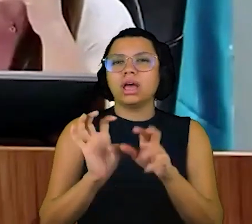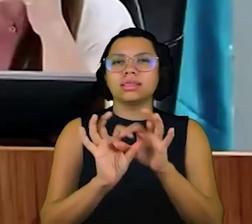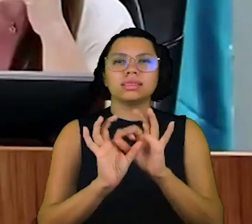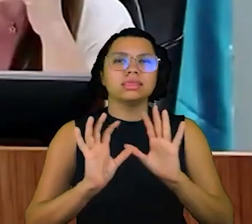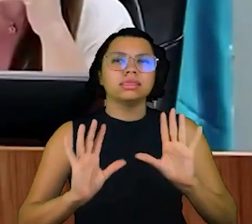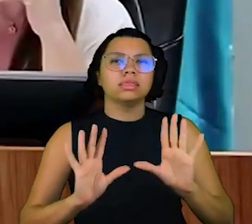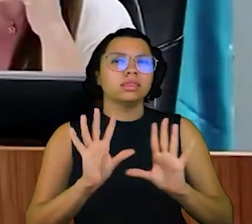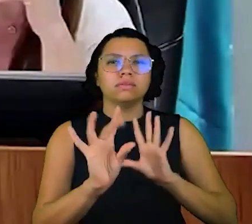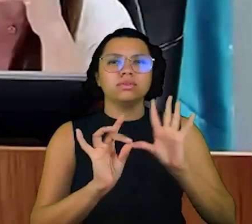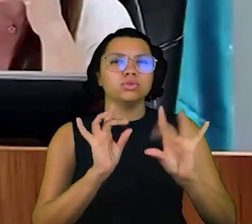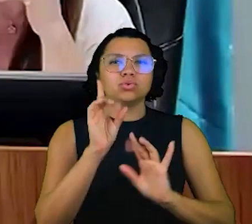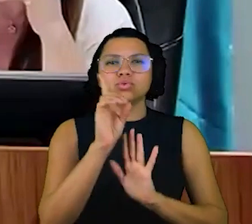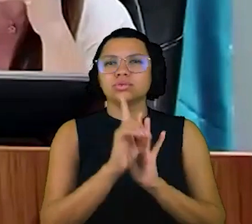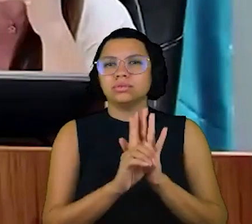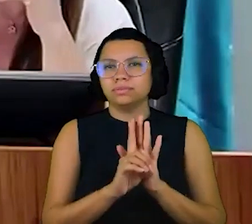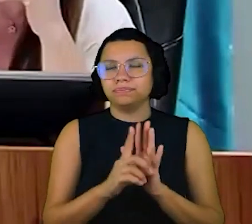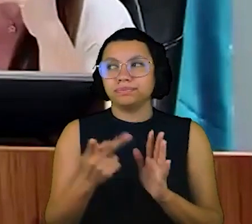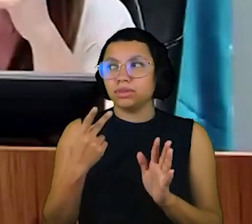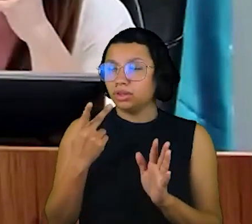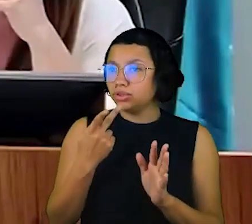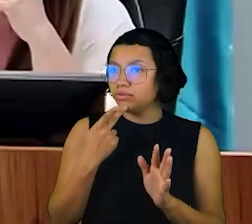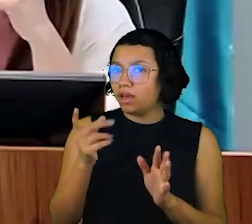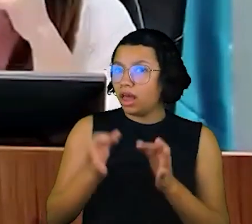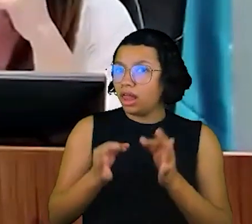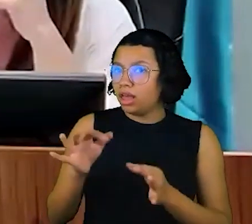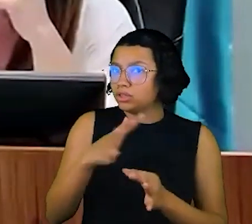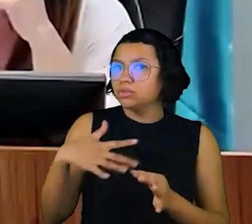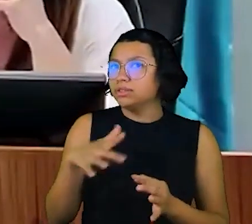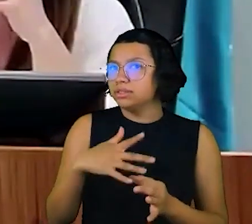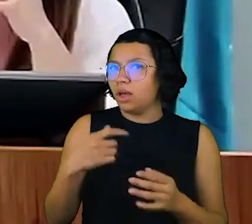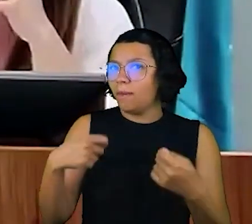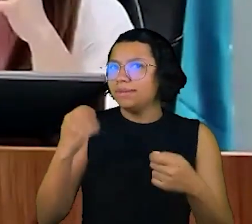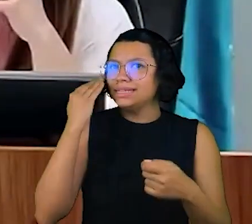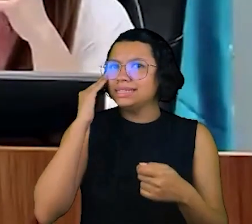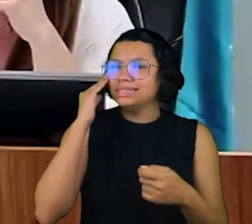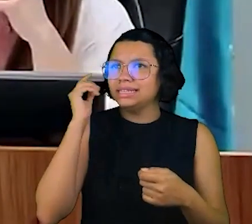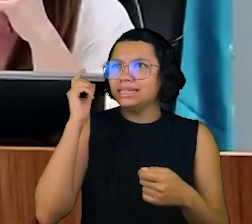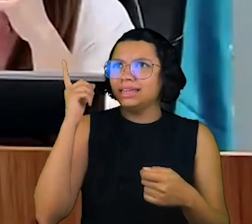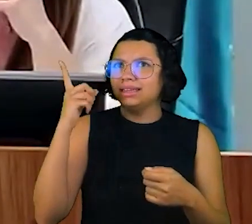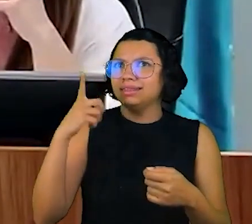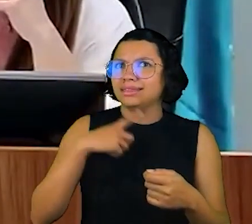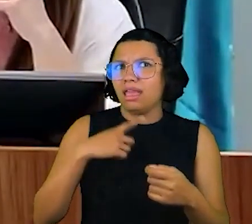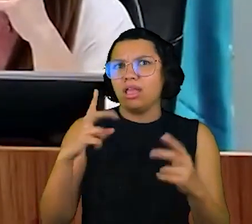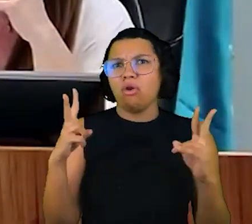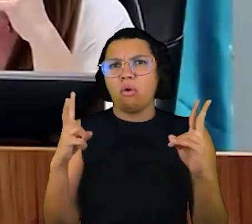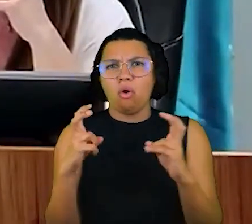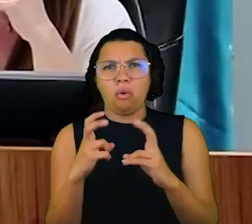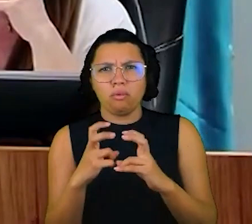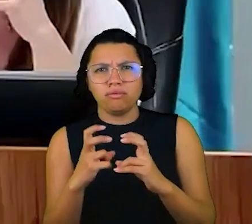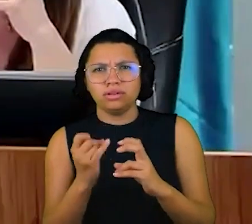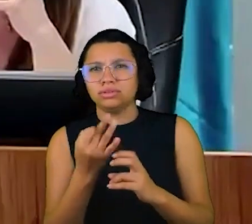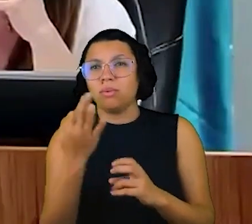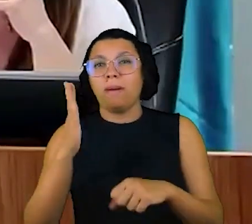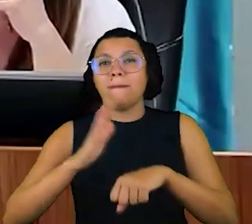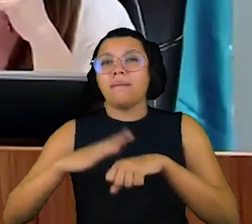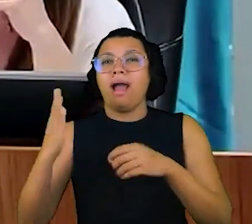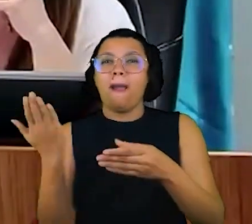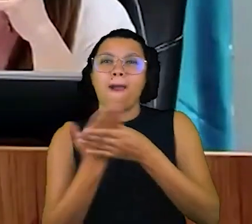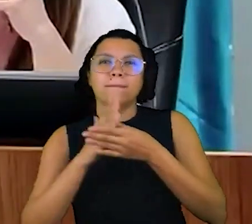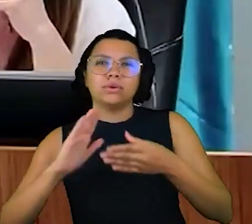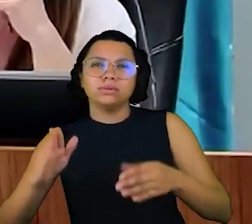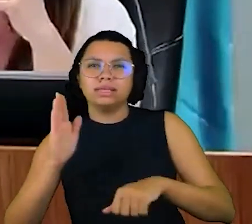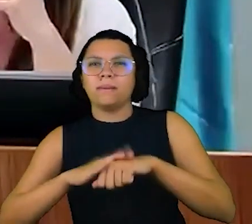direito. Agora vejam, para nós falarmos em jurisdição, nós temos que pressupor conflito. Quanto